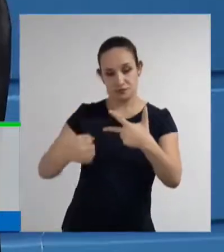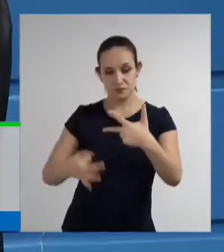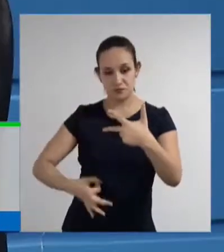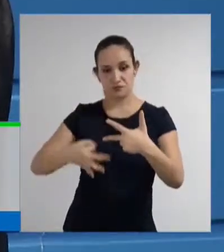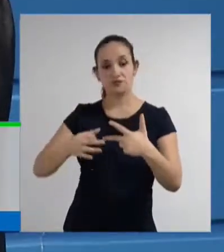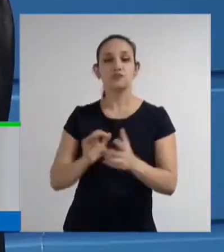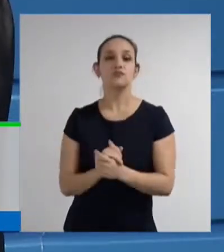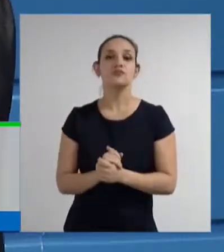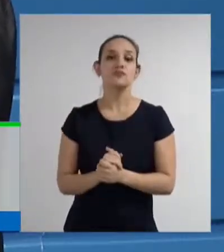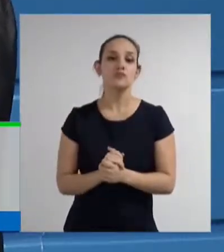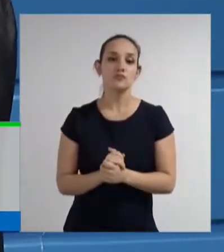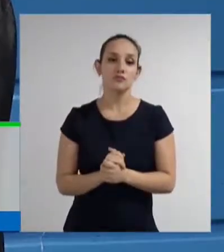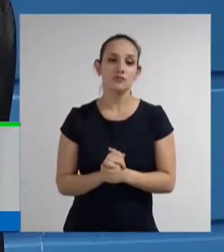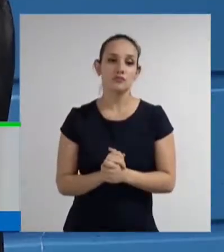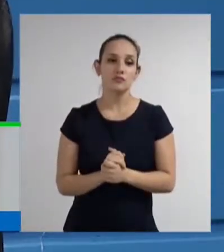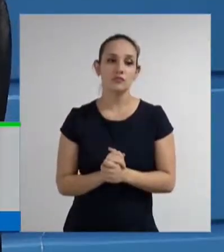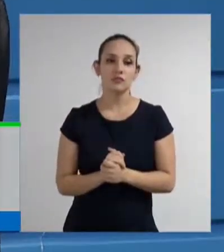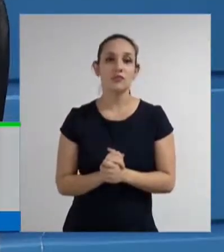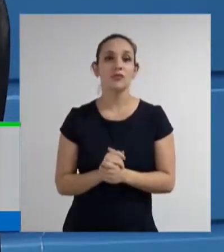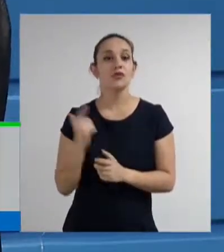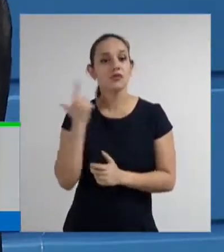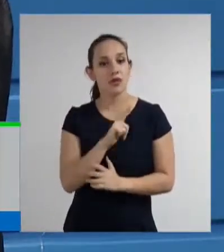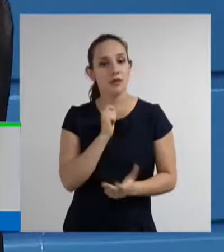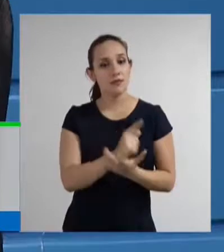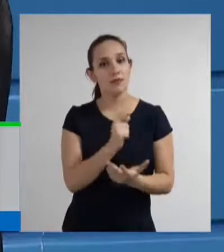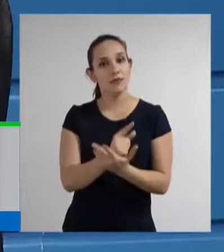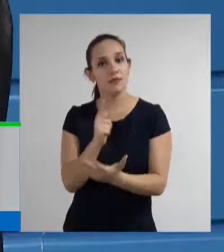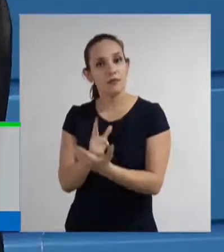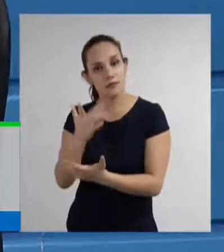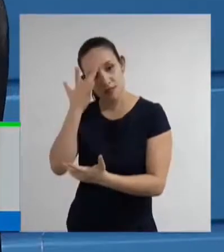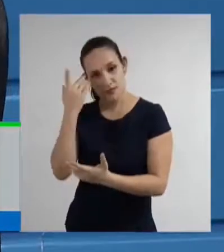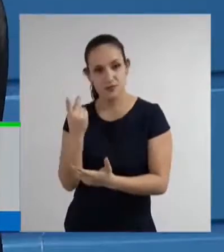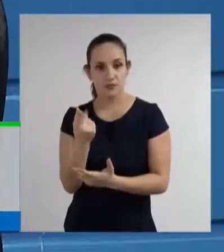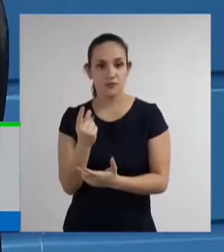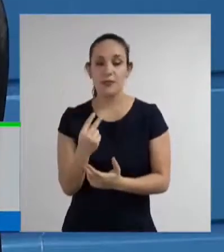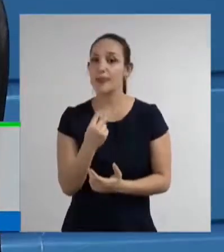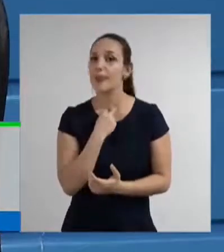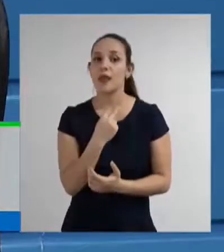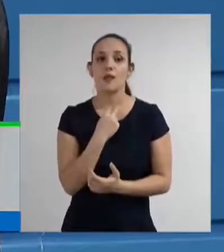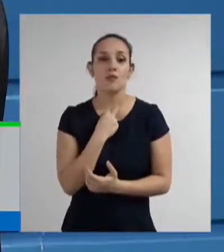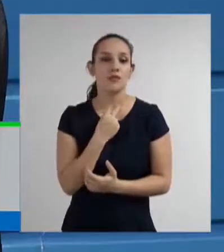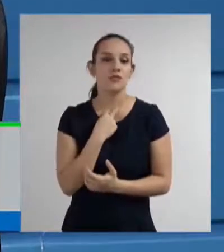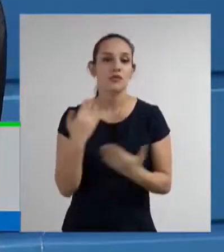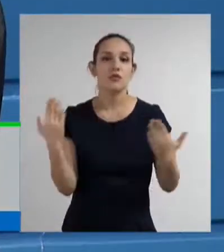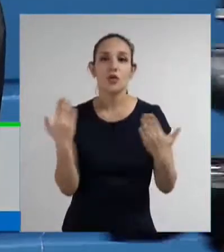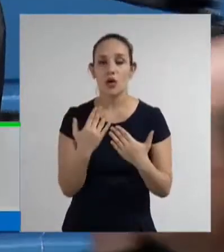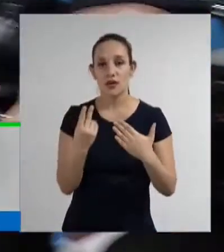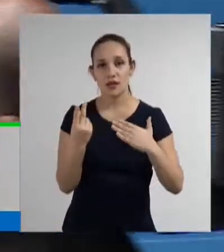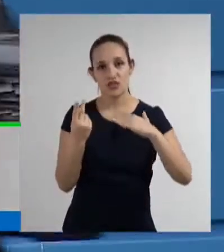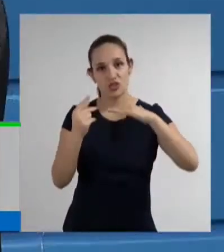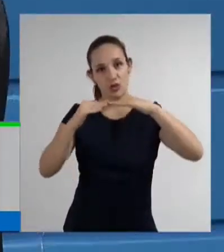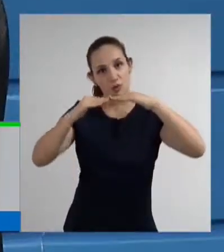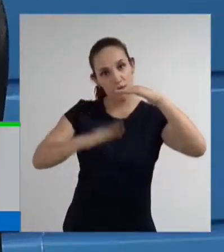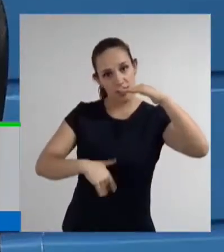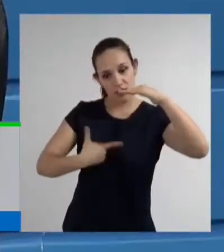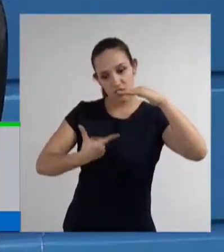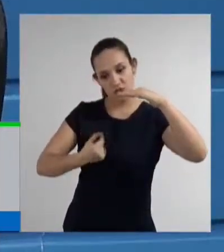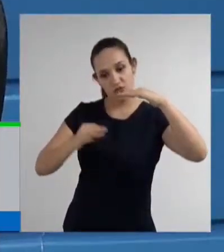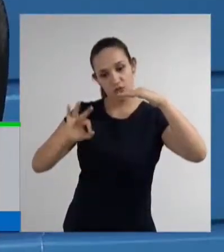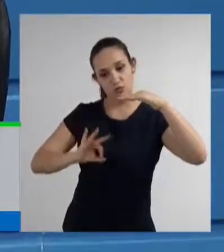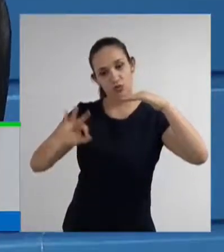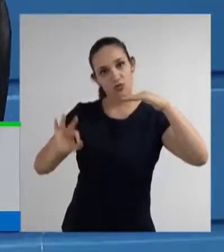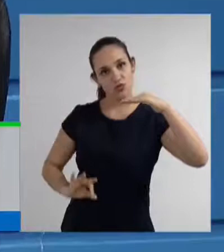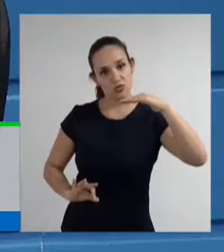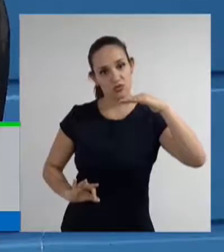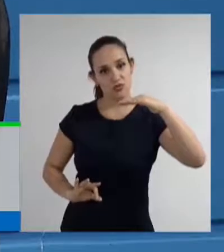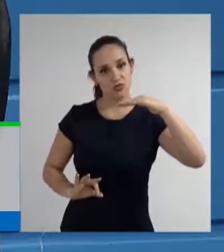assegurar a restituição ou pagamento aos depositantes, não poderão apresentar saldo inferior a 20%